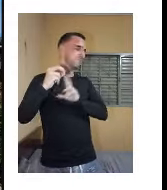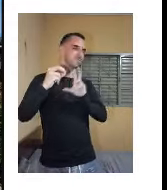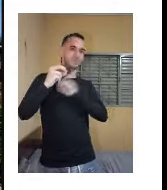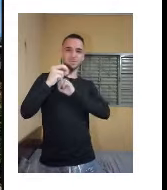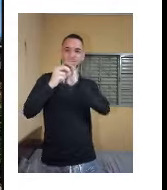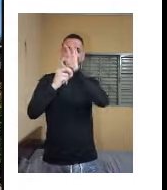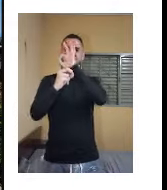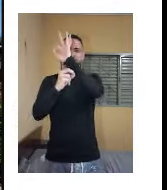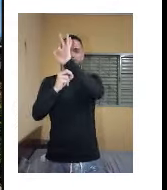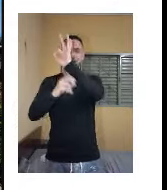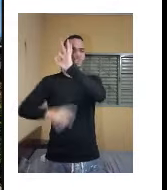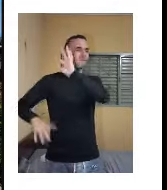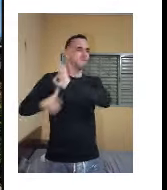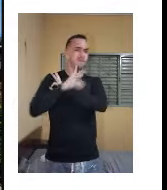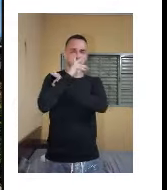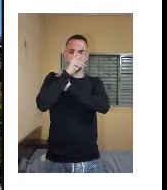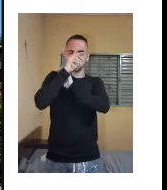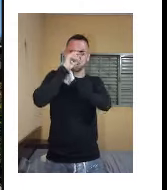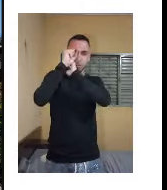se tinha registro.